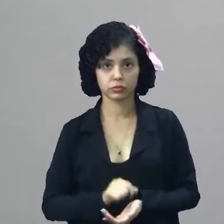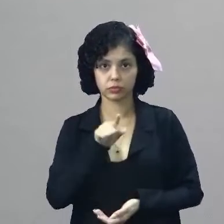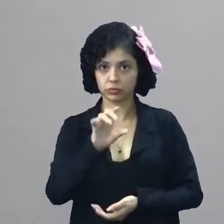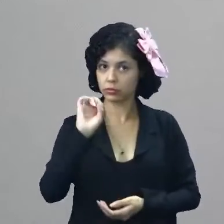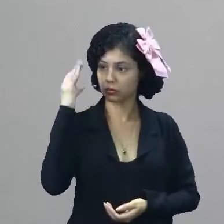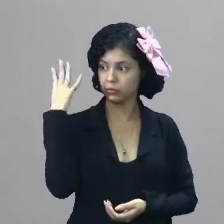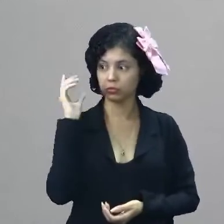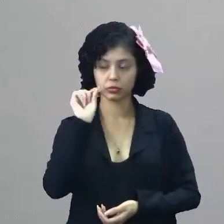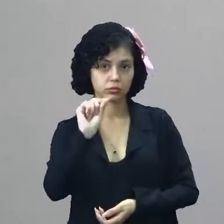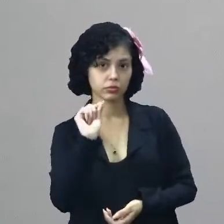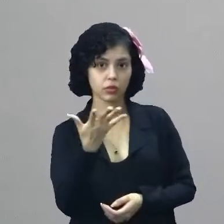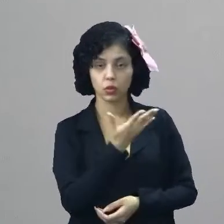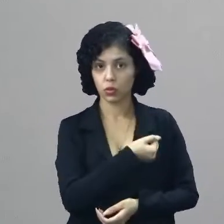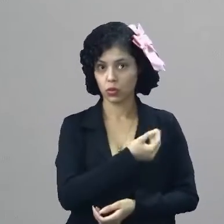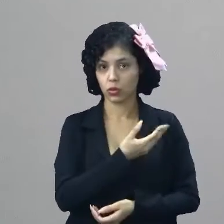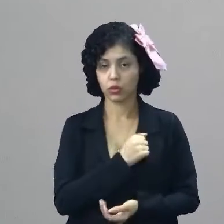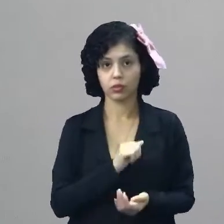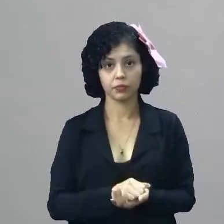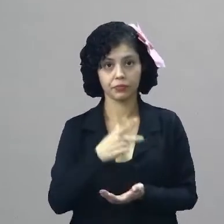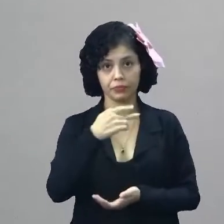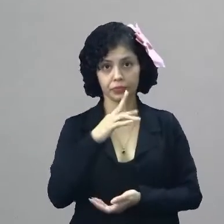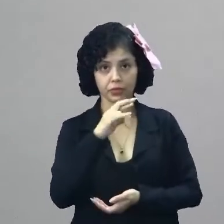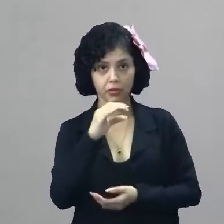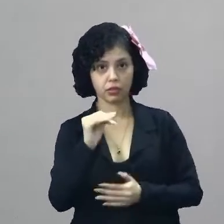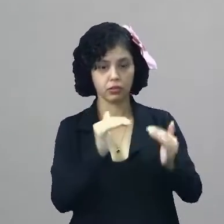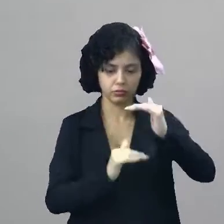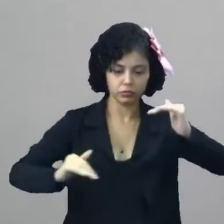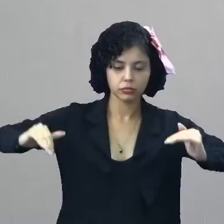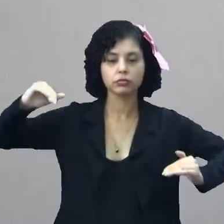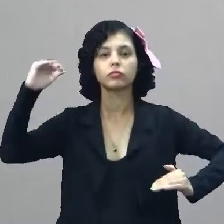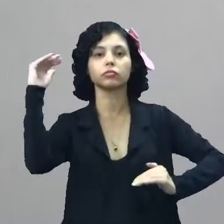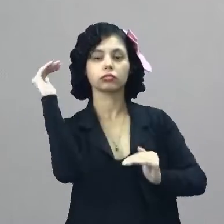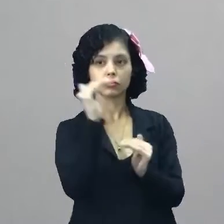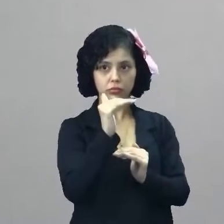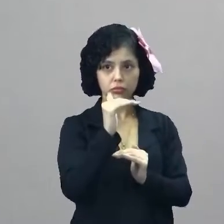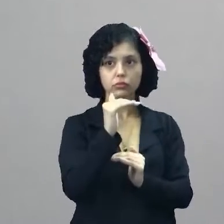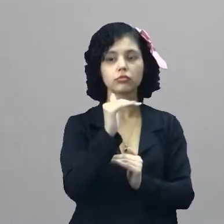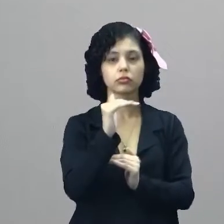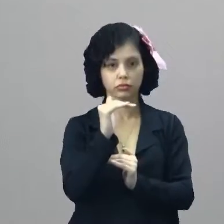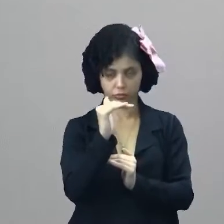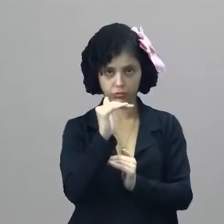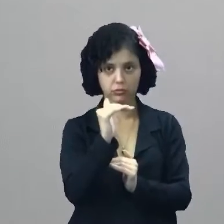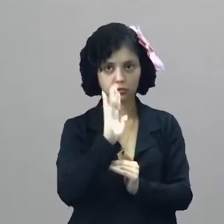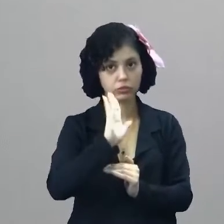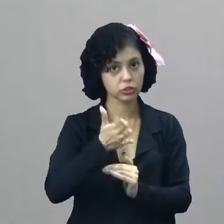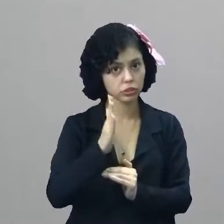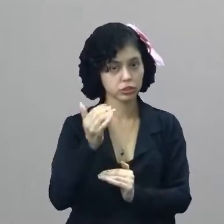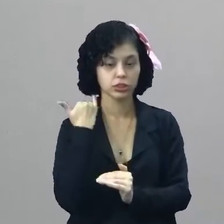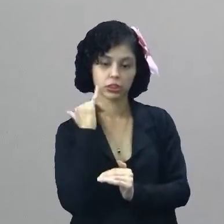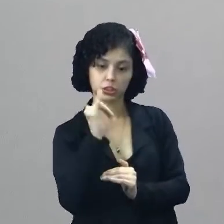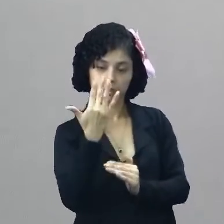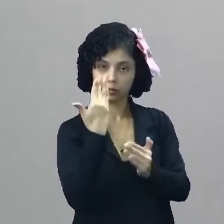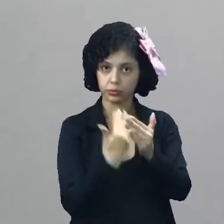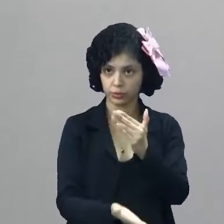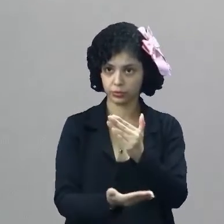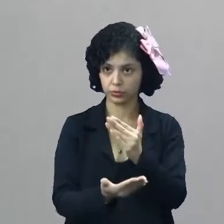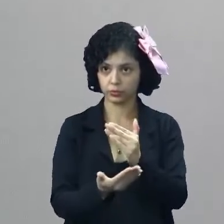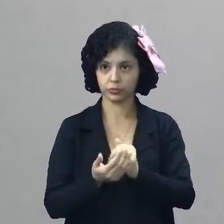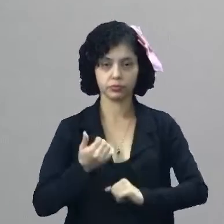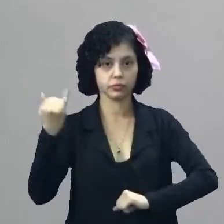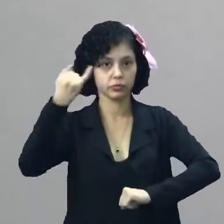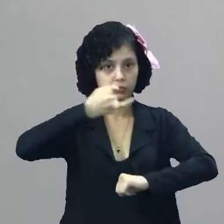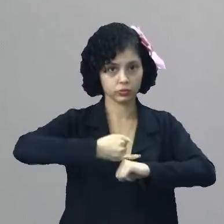nesse caso, o número de prótons está superior ao número de elétrons, já que elétrons foram